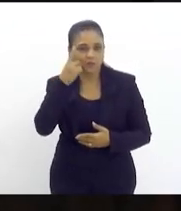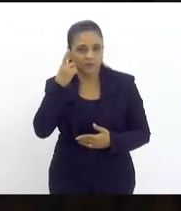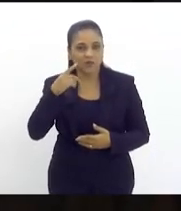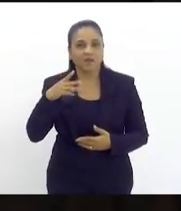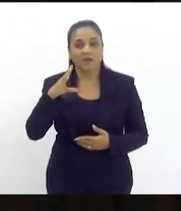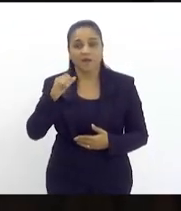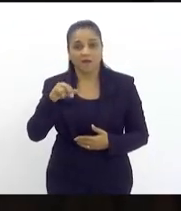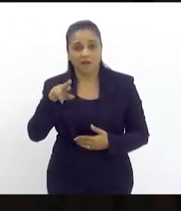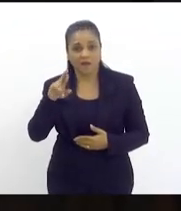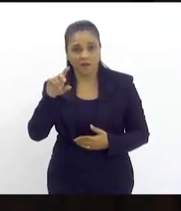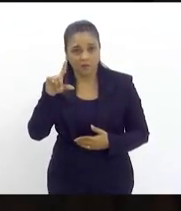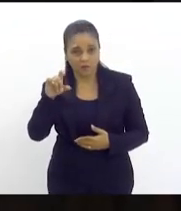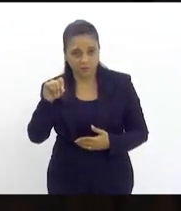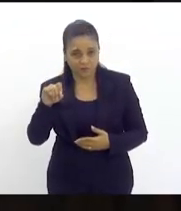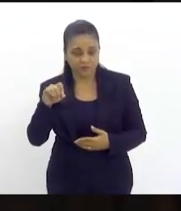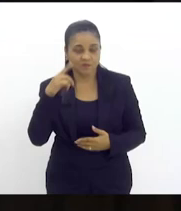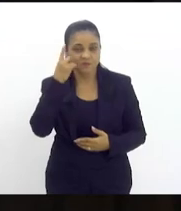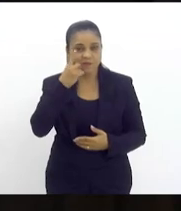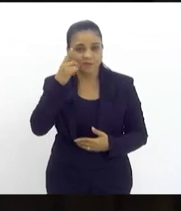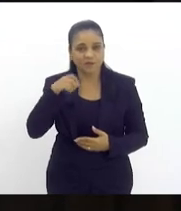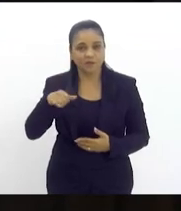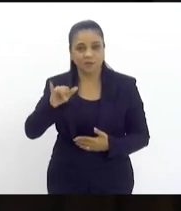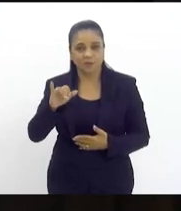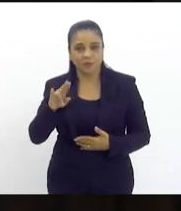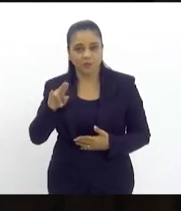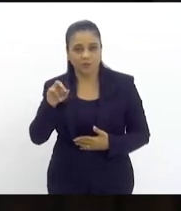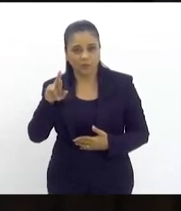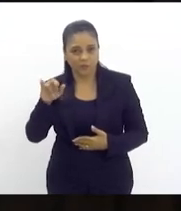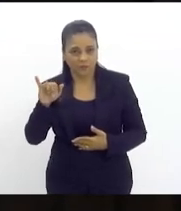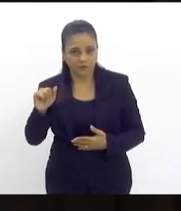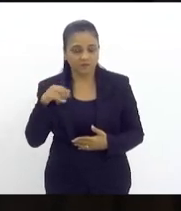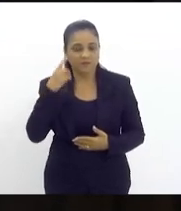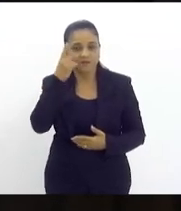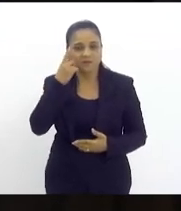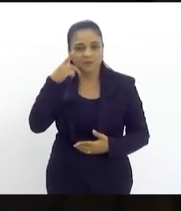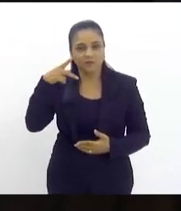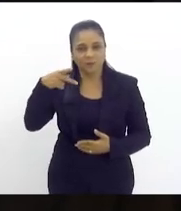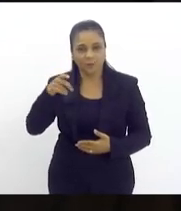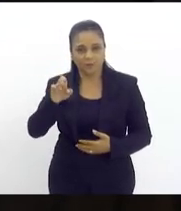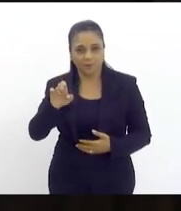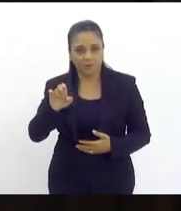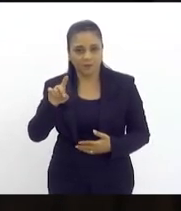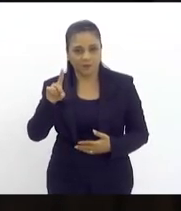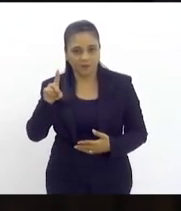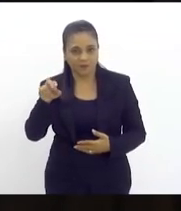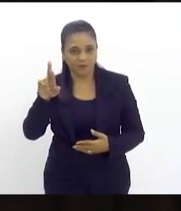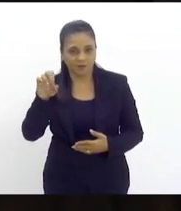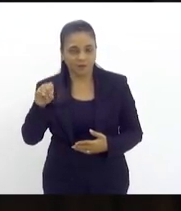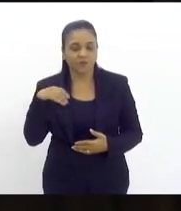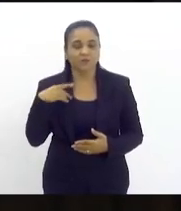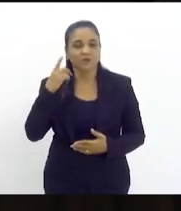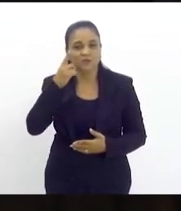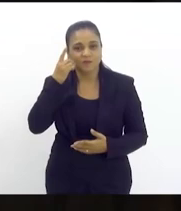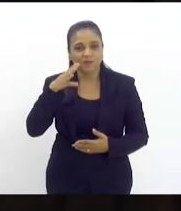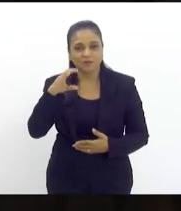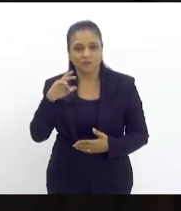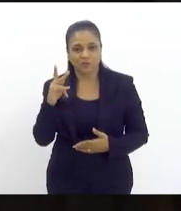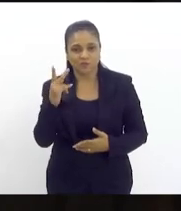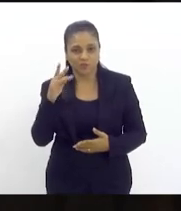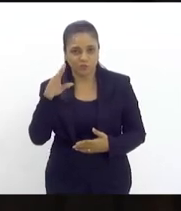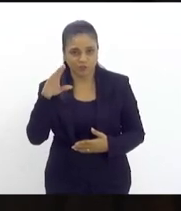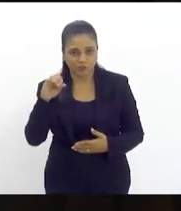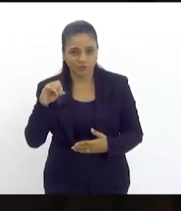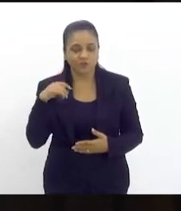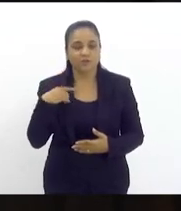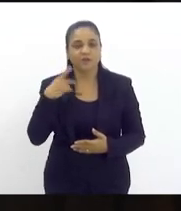Macedo. Deputado Yuri. Deputado Pedro Ricardo. Deputado Chico Machado. Desigo deputado